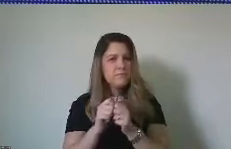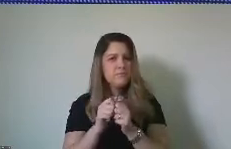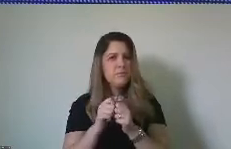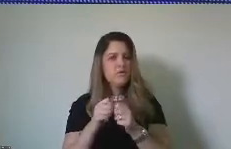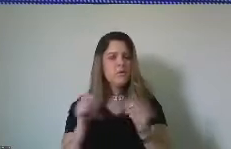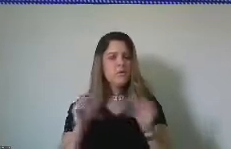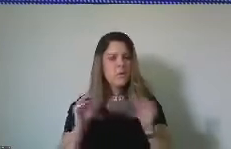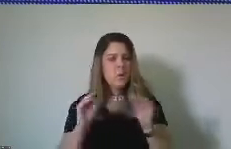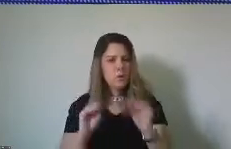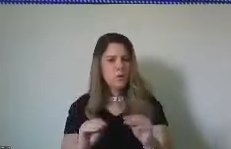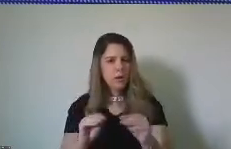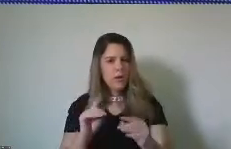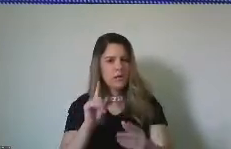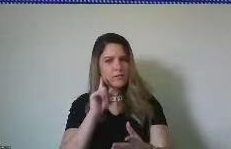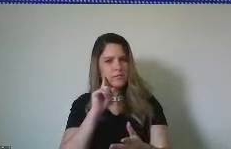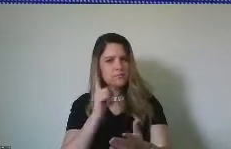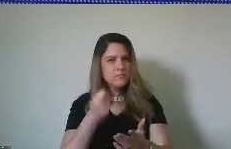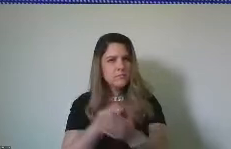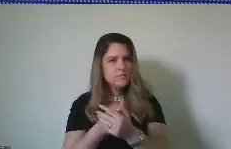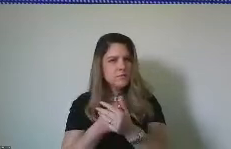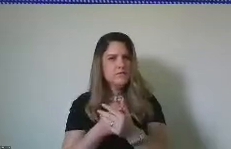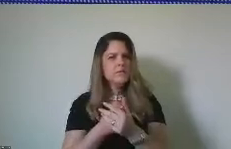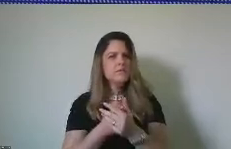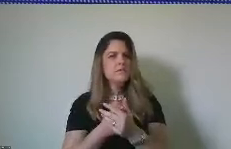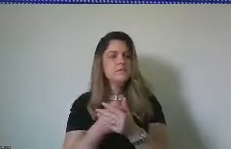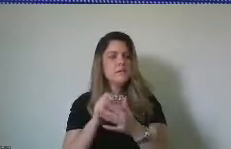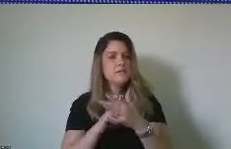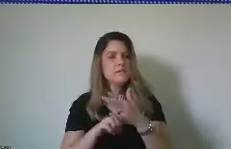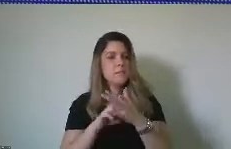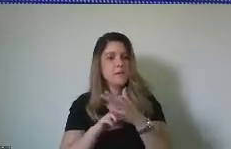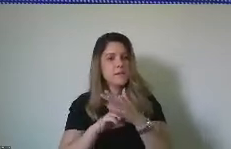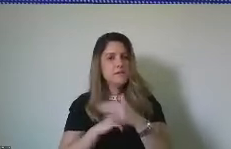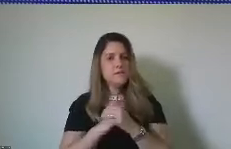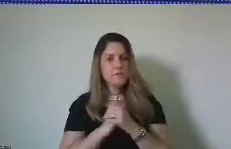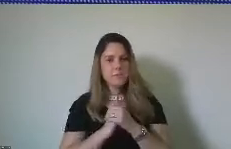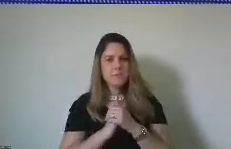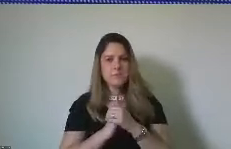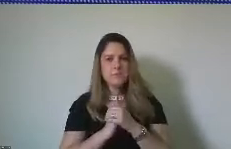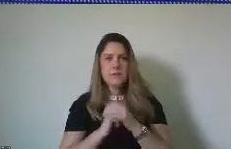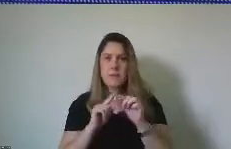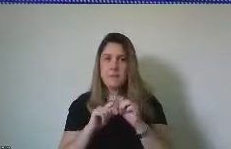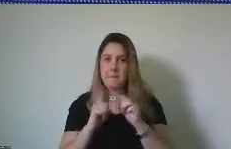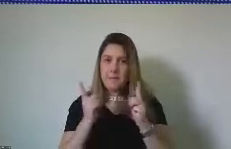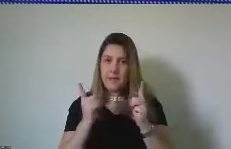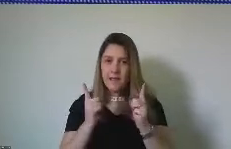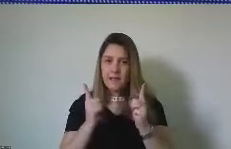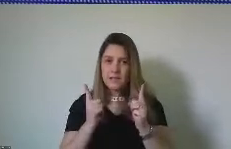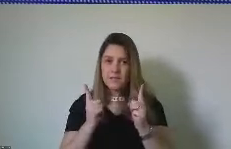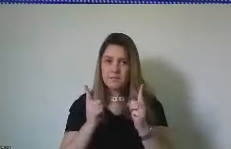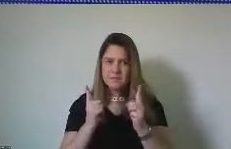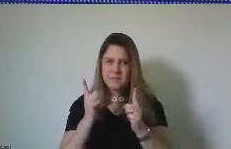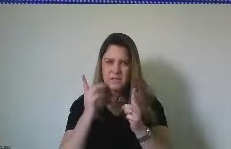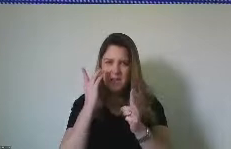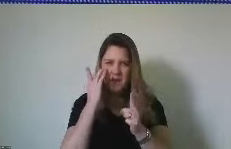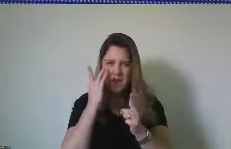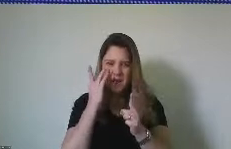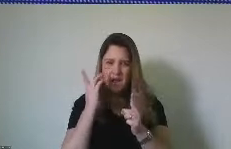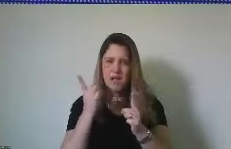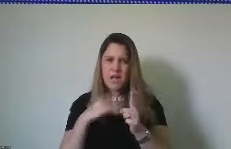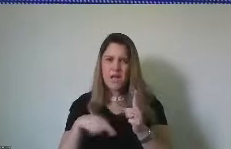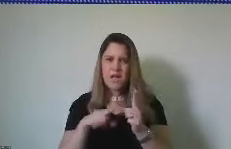restrições nas empresas Mas acho que vai continuar com